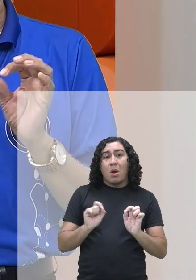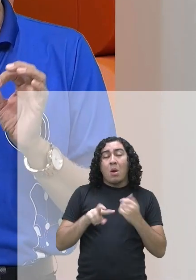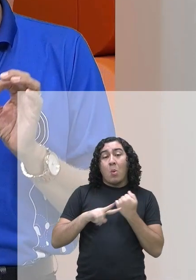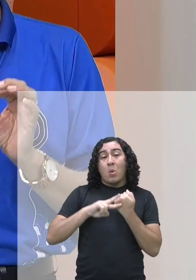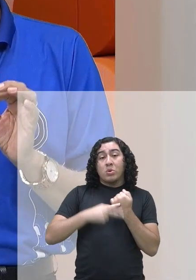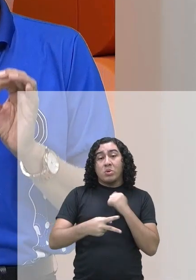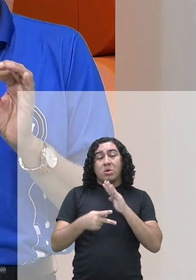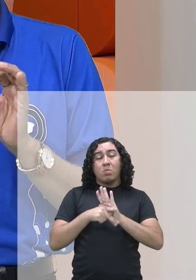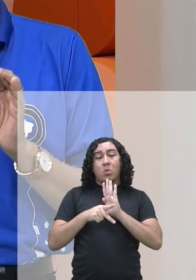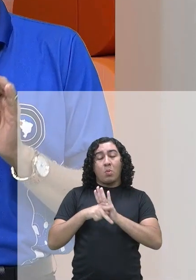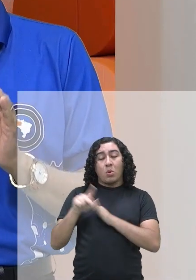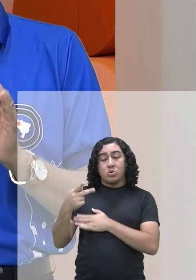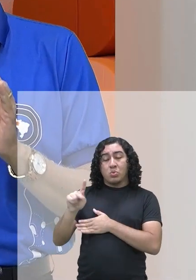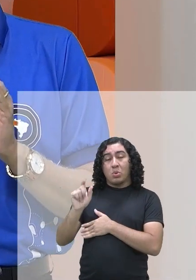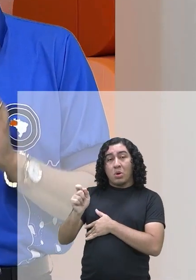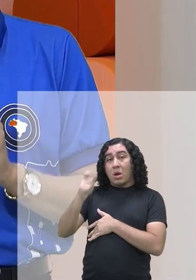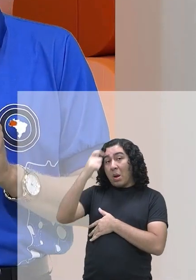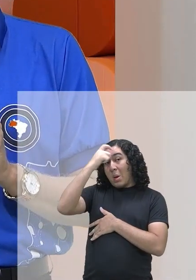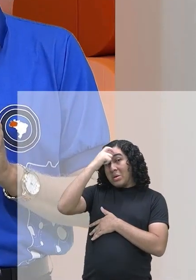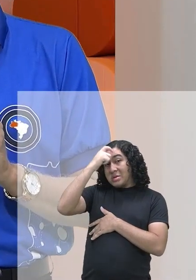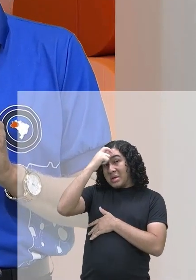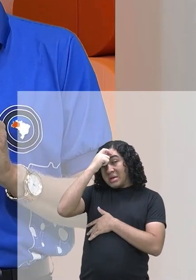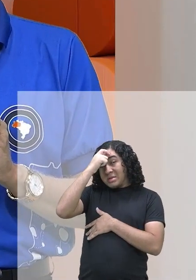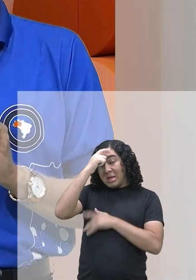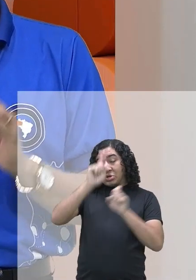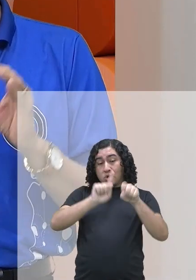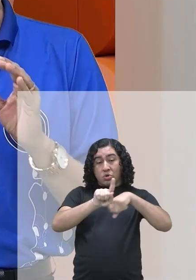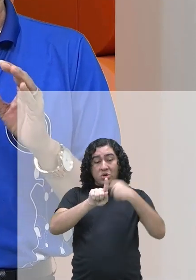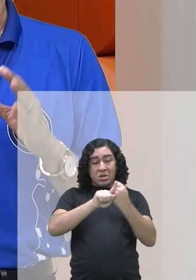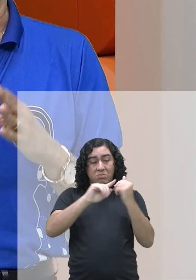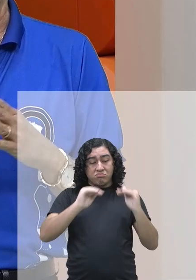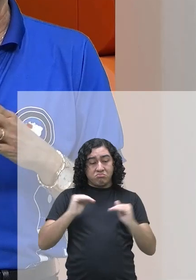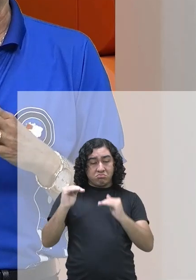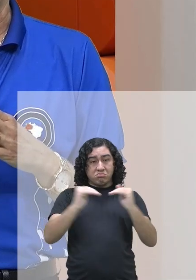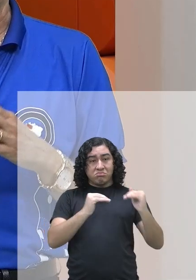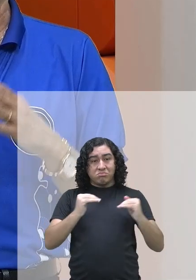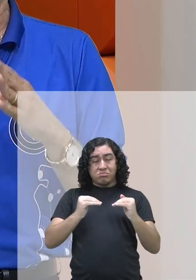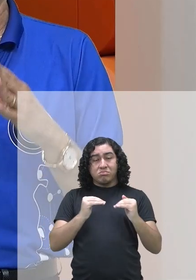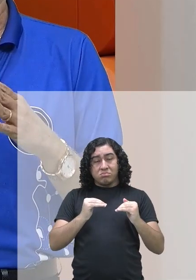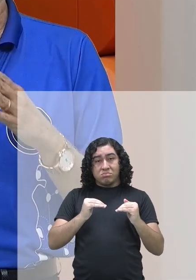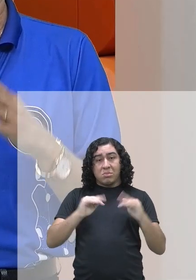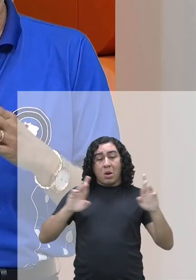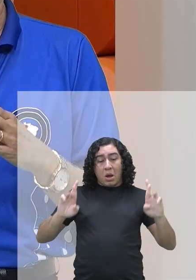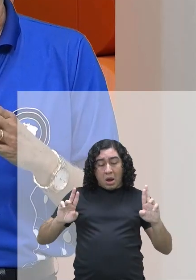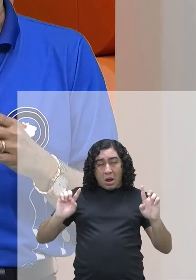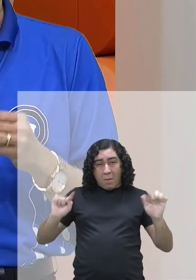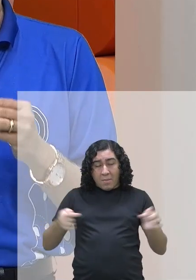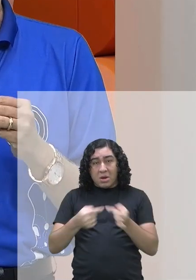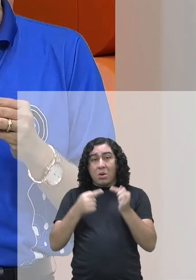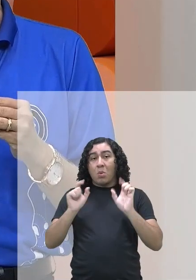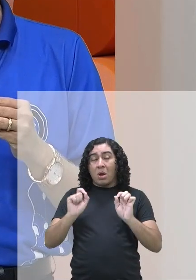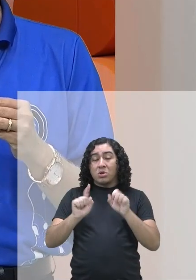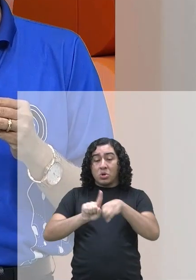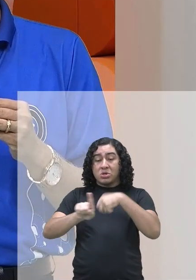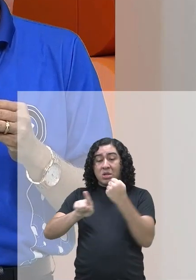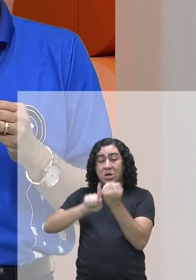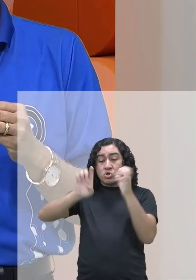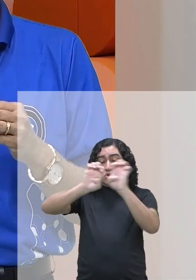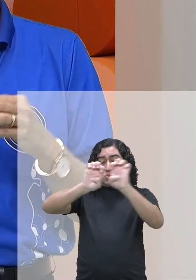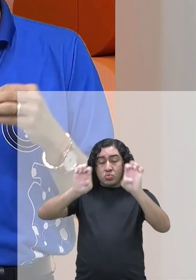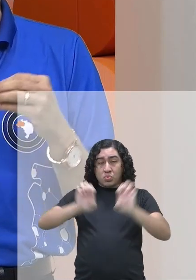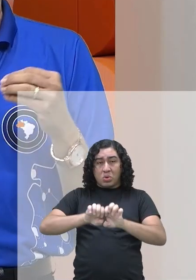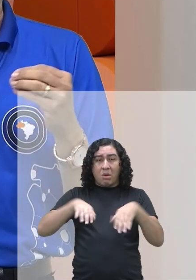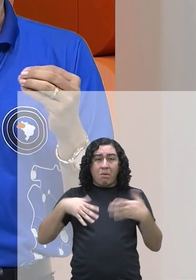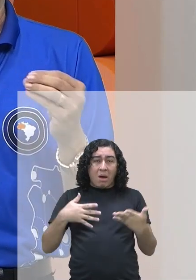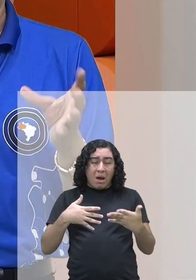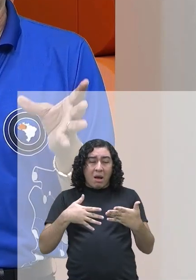sua própria consciência de classe. Isso nos remete à classe social, se ele pertence à classe